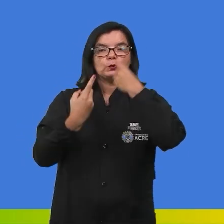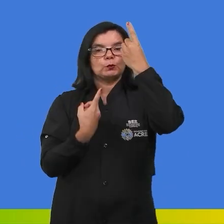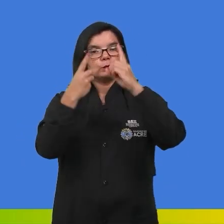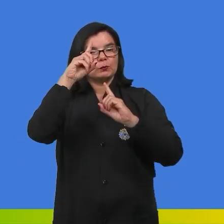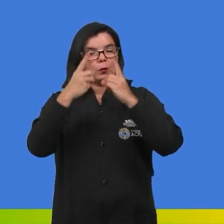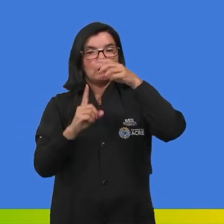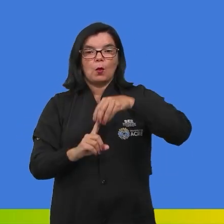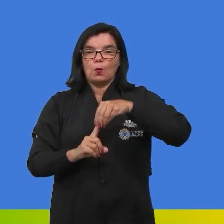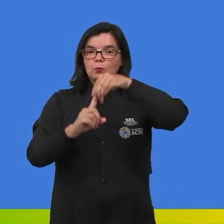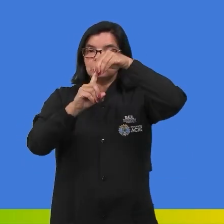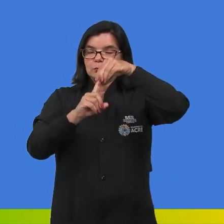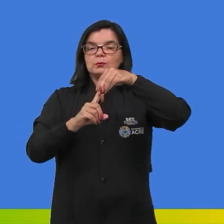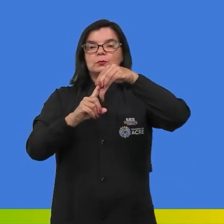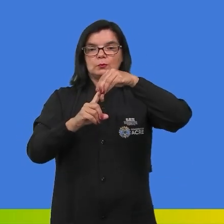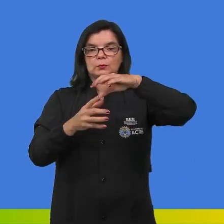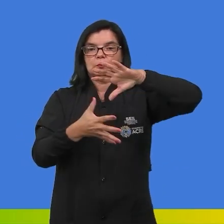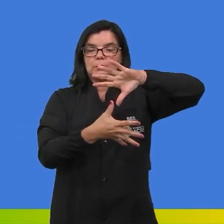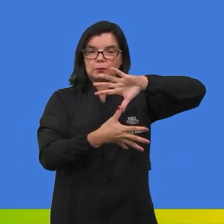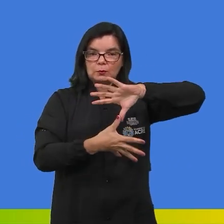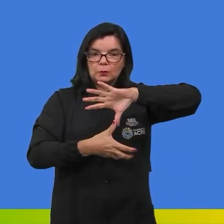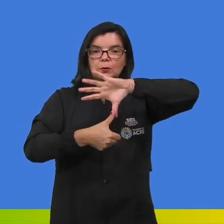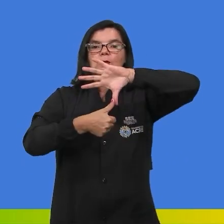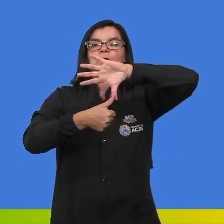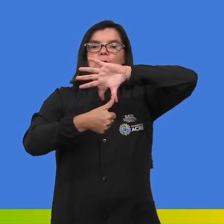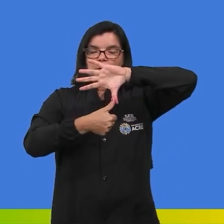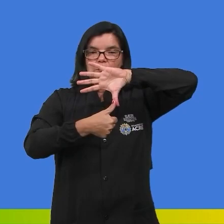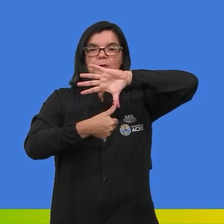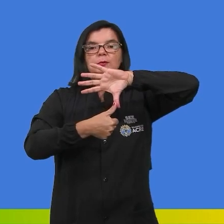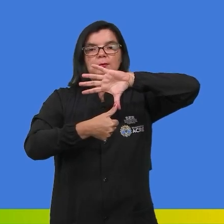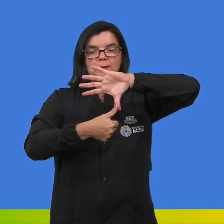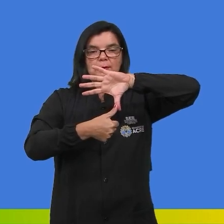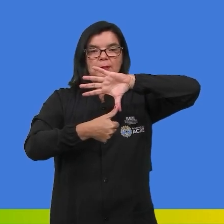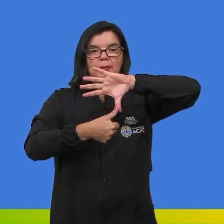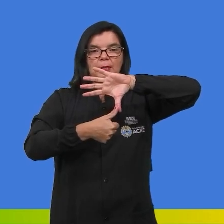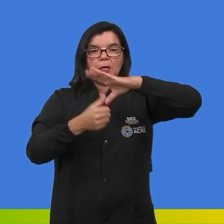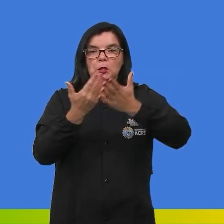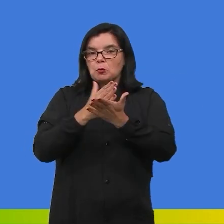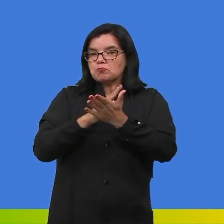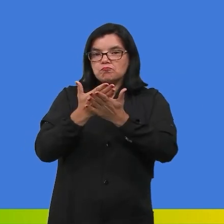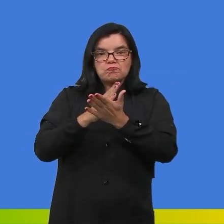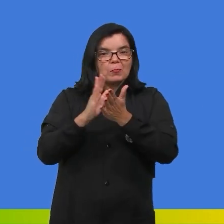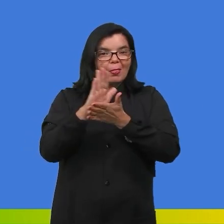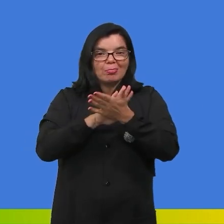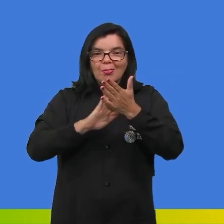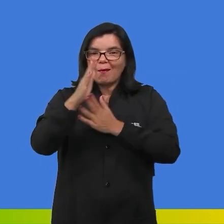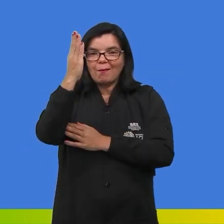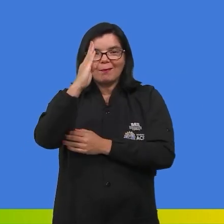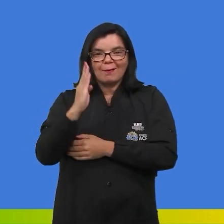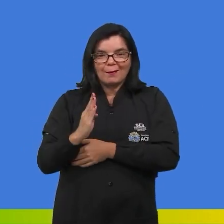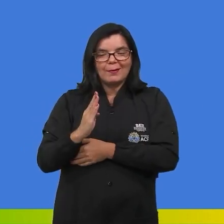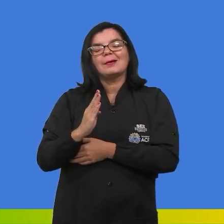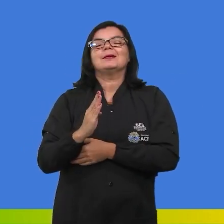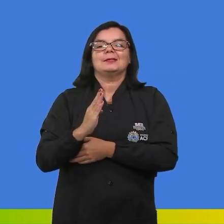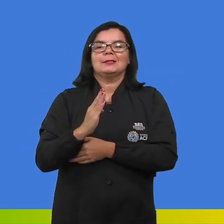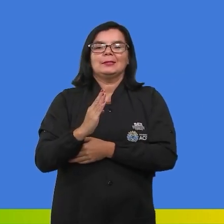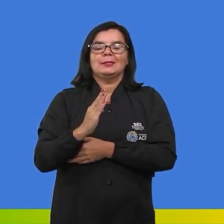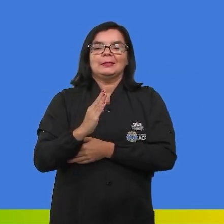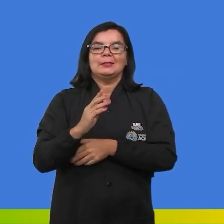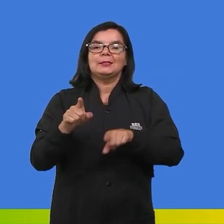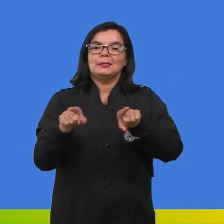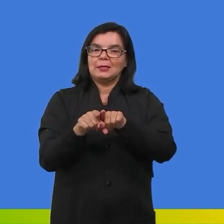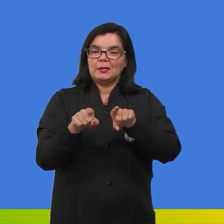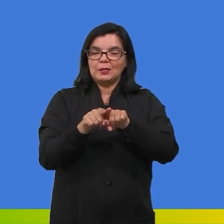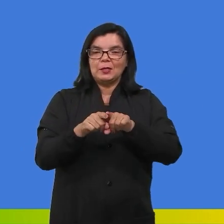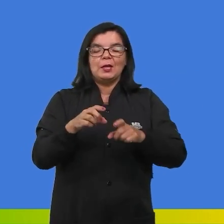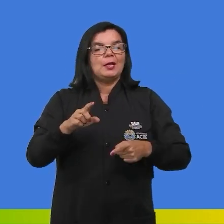É o único país aqui da América do Sul que não faz fronteira com o Brasil. O Chile é Equador, né? Então o